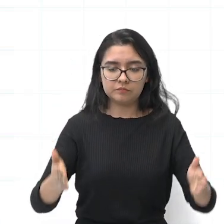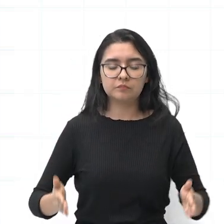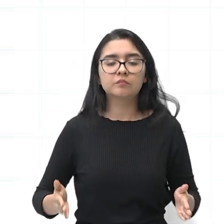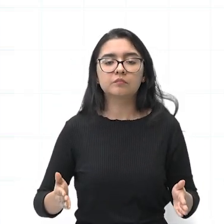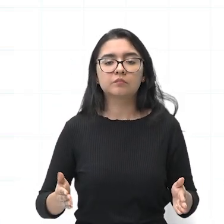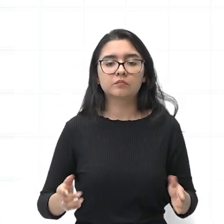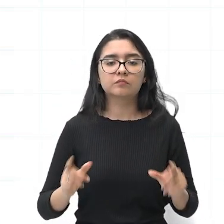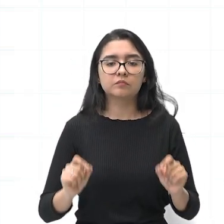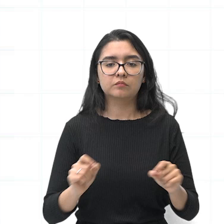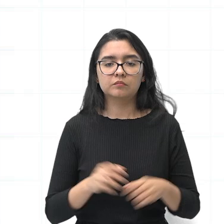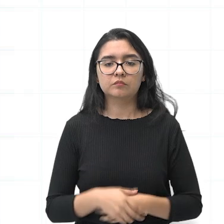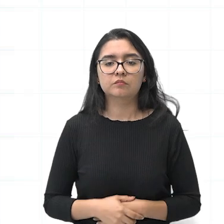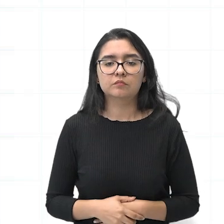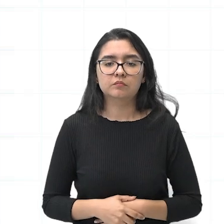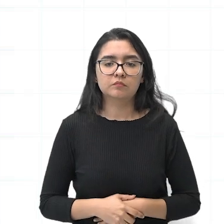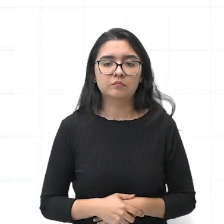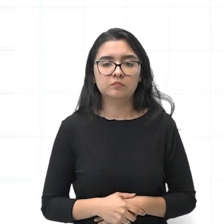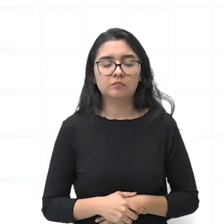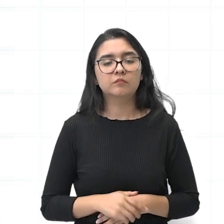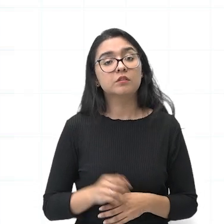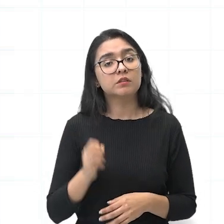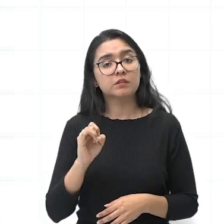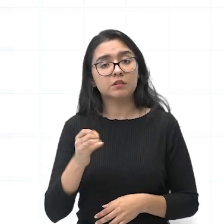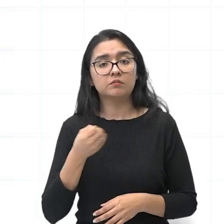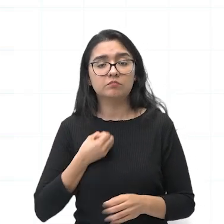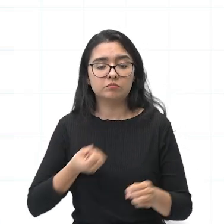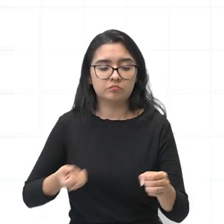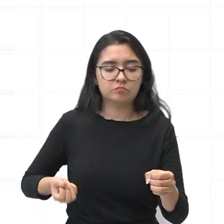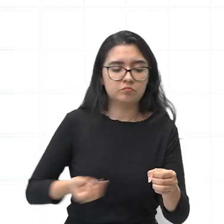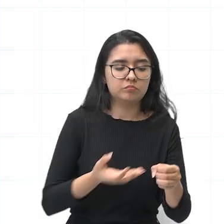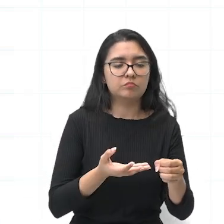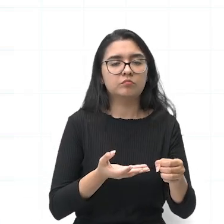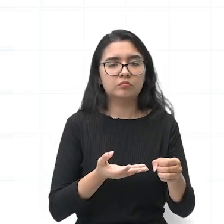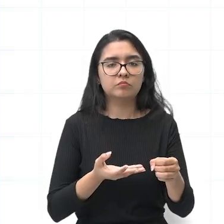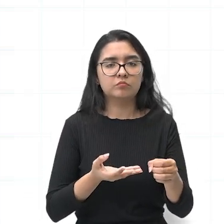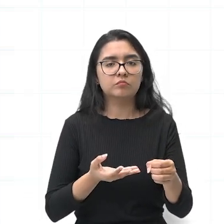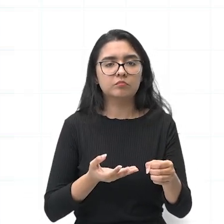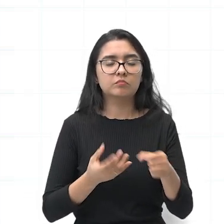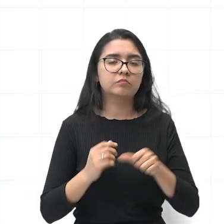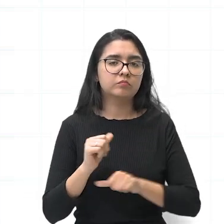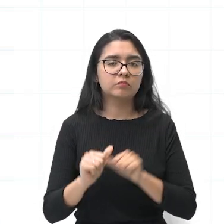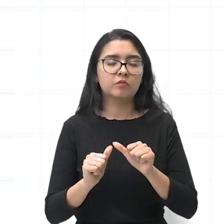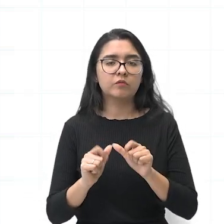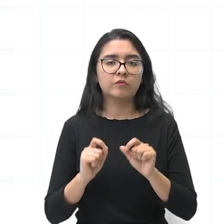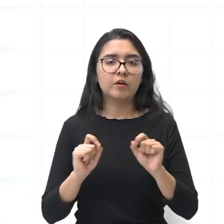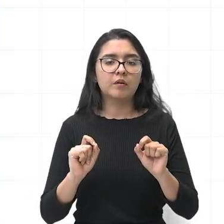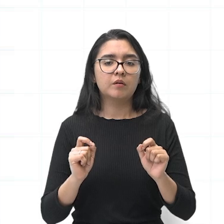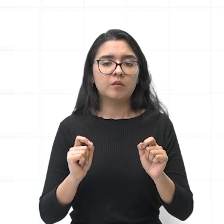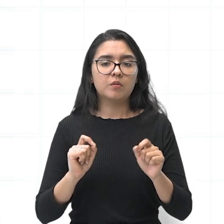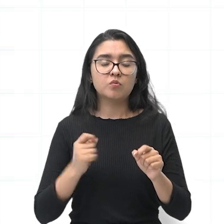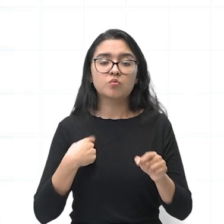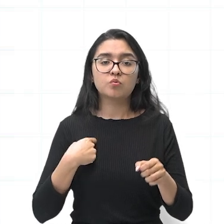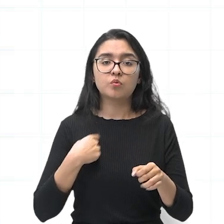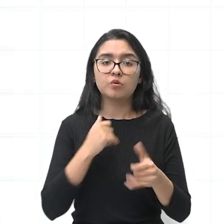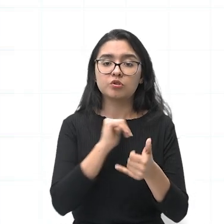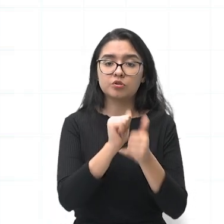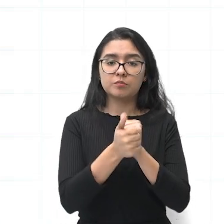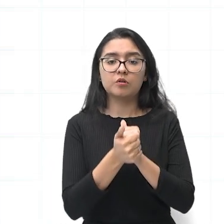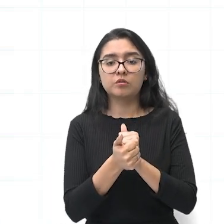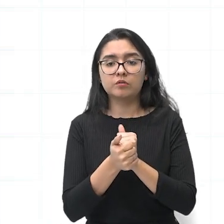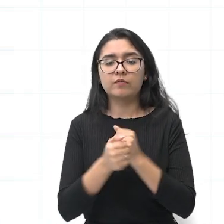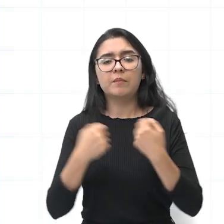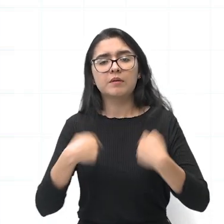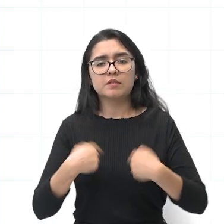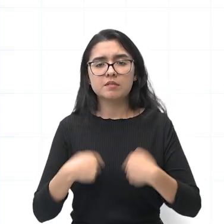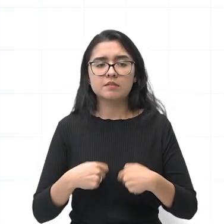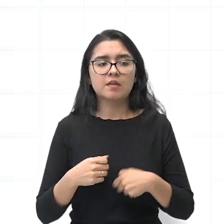fiquem sem delimitação e de repente em alguma jogada se percam aí, e isso vai transformar o jogo em algo mais cansativo, né? Uma vez que você vai